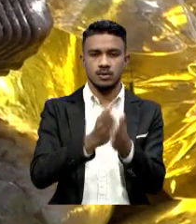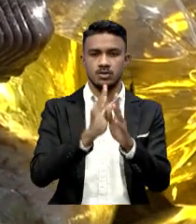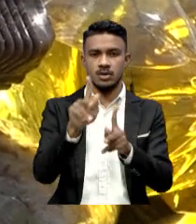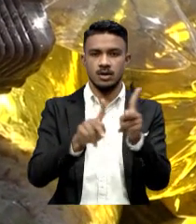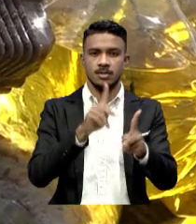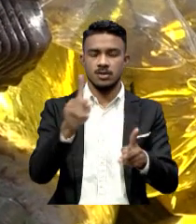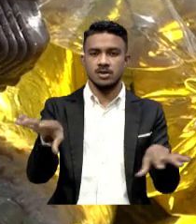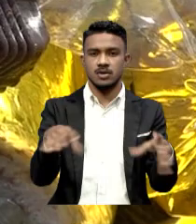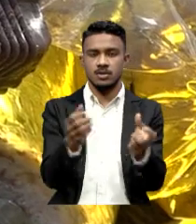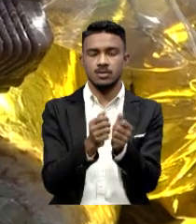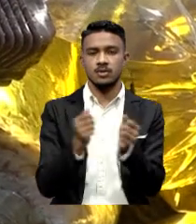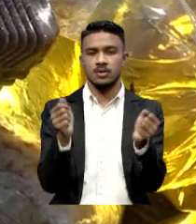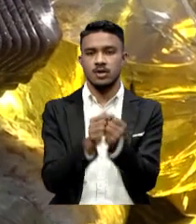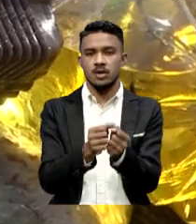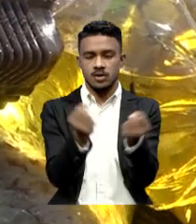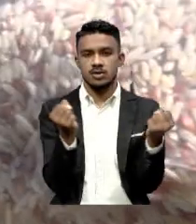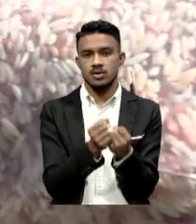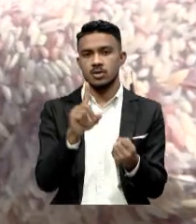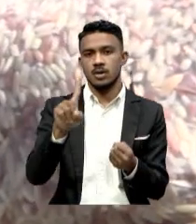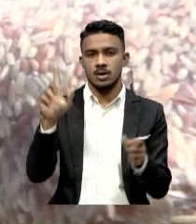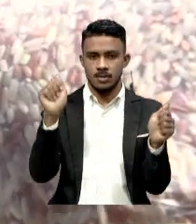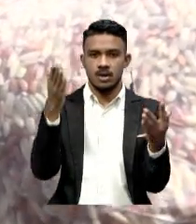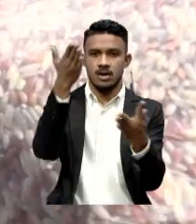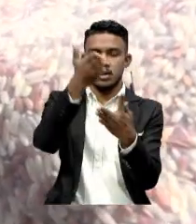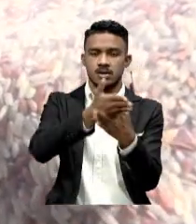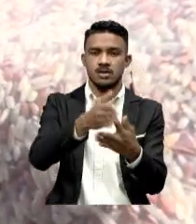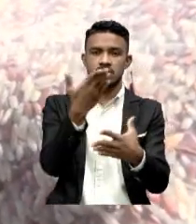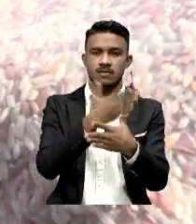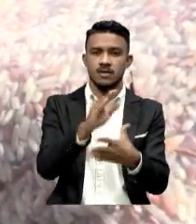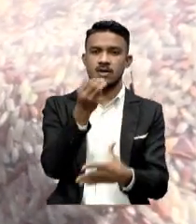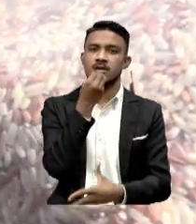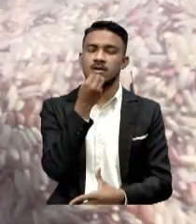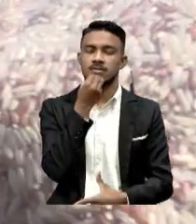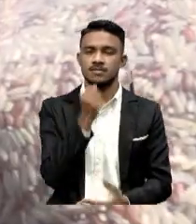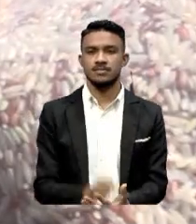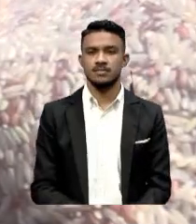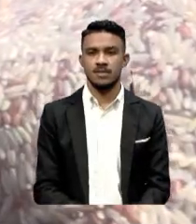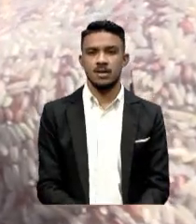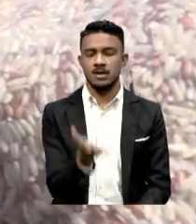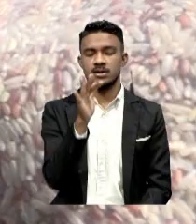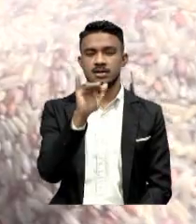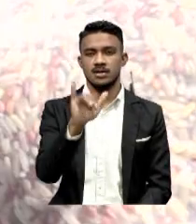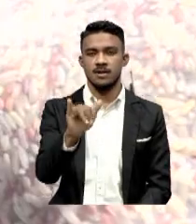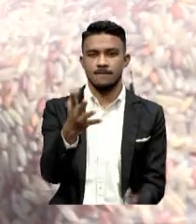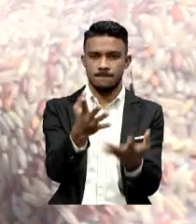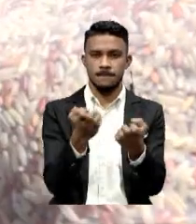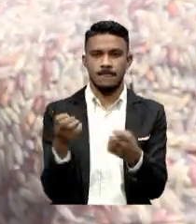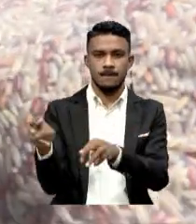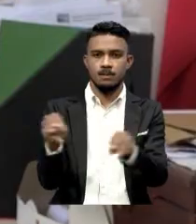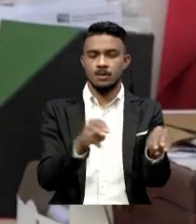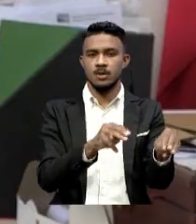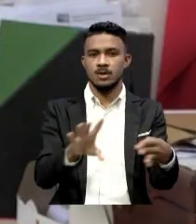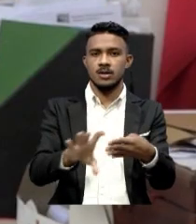ho suku ida idak ho dunune bele acesso ba programa nacional cesta básica. Se sira ka ka tu mura carta